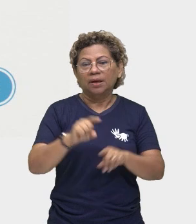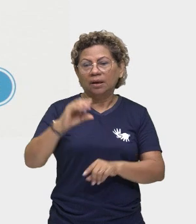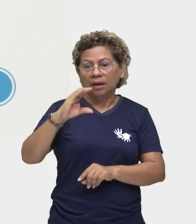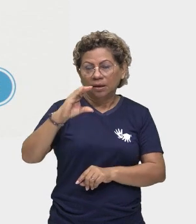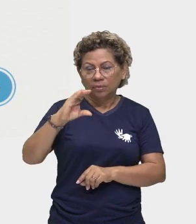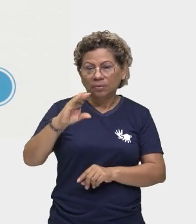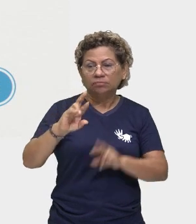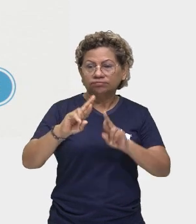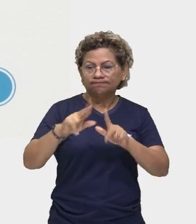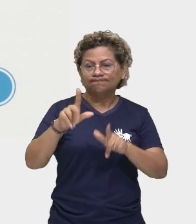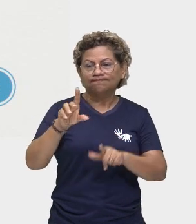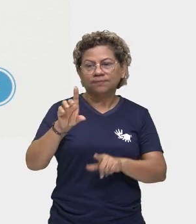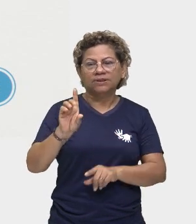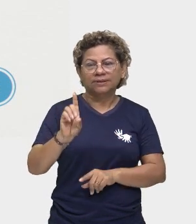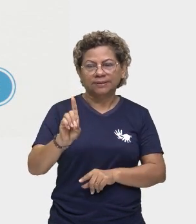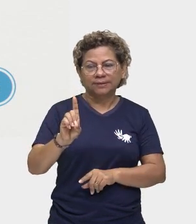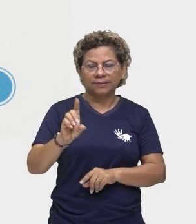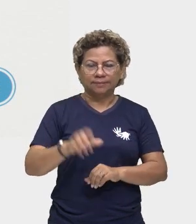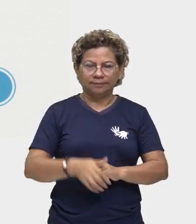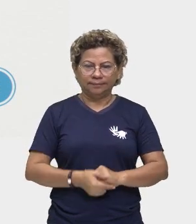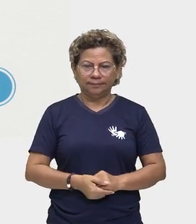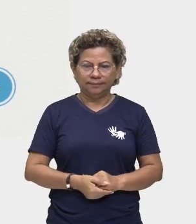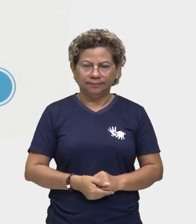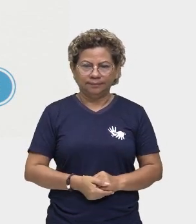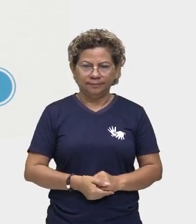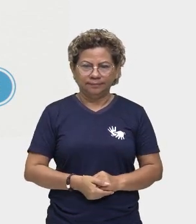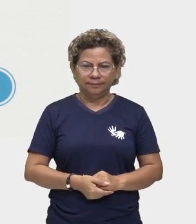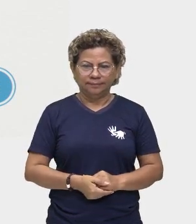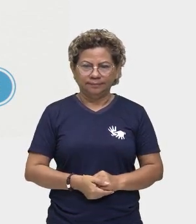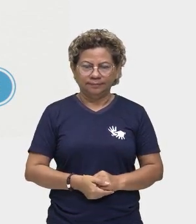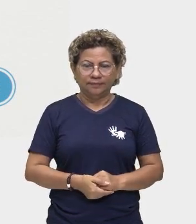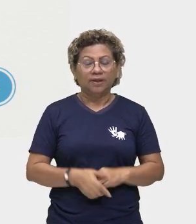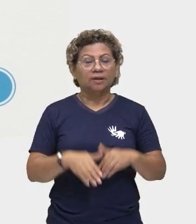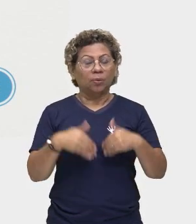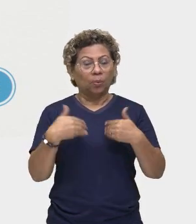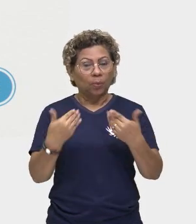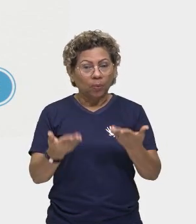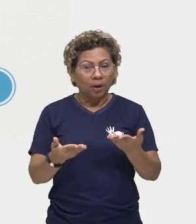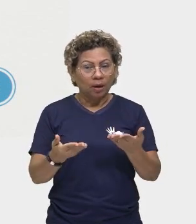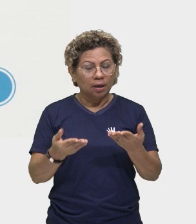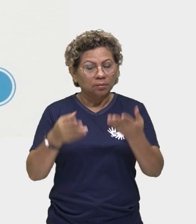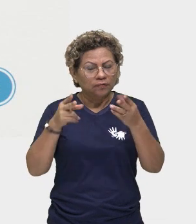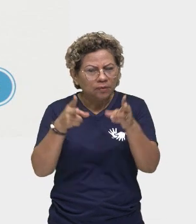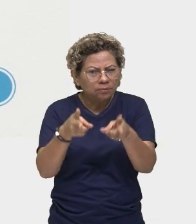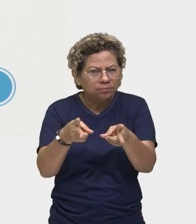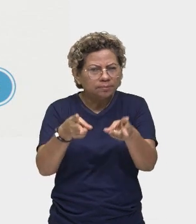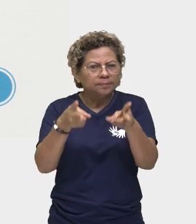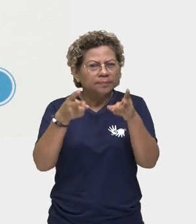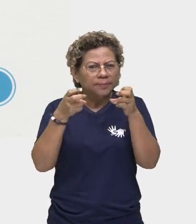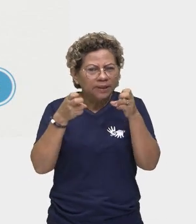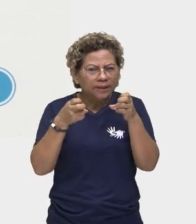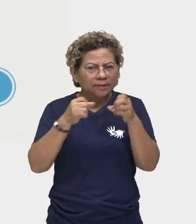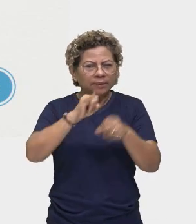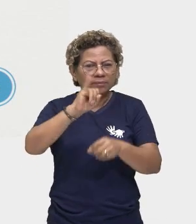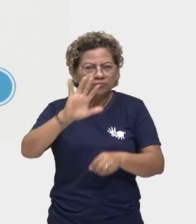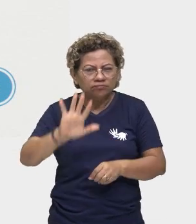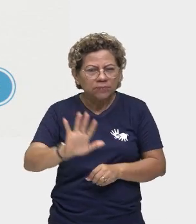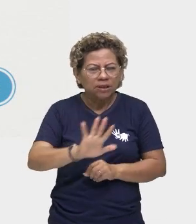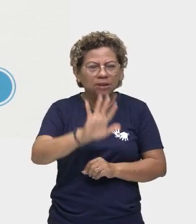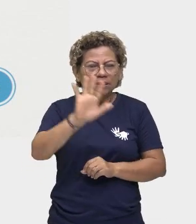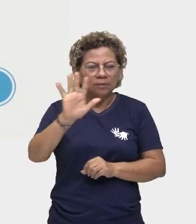diferente do ângulo do vértice D. Então, quando um polígono possui essas